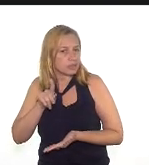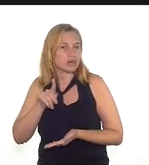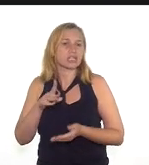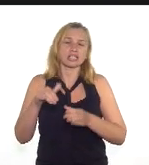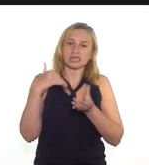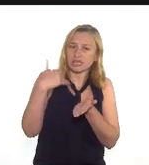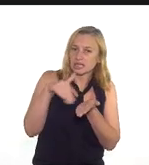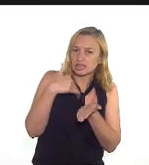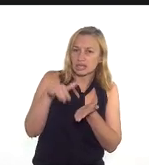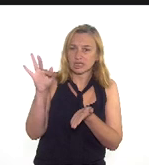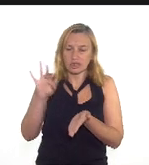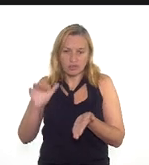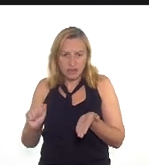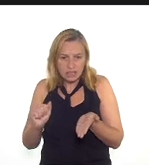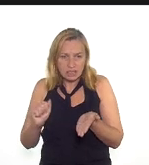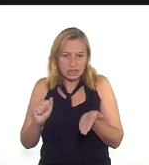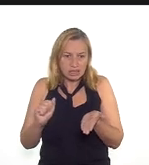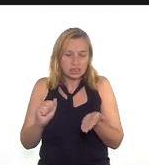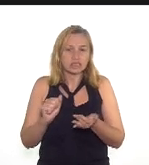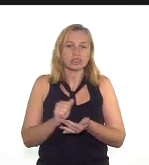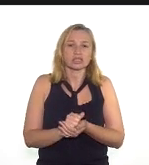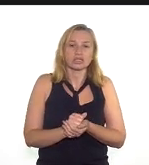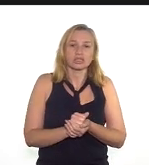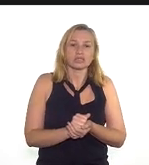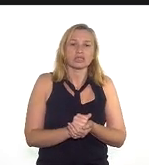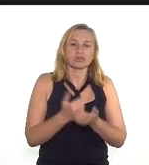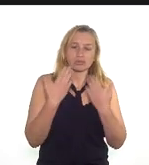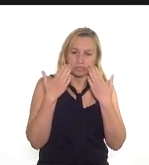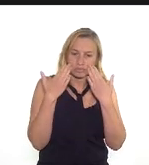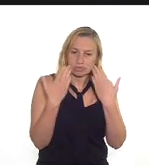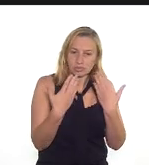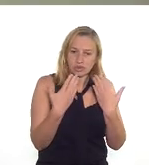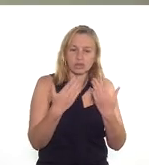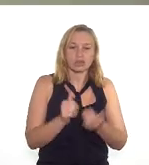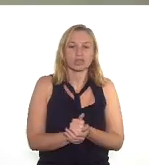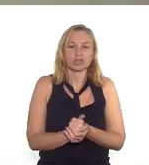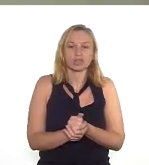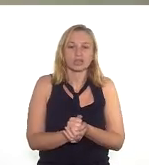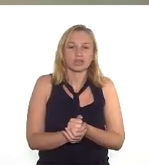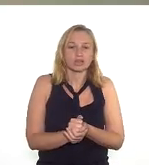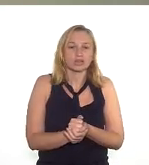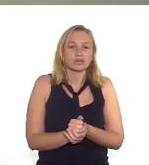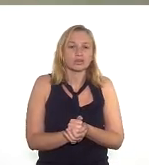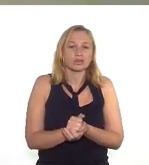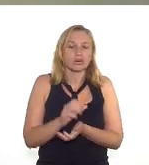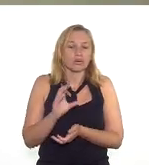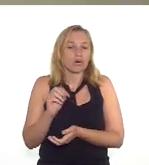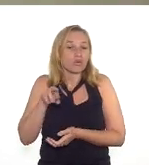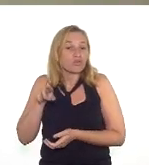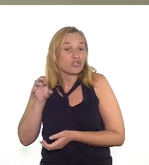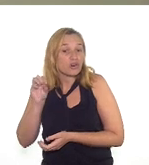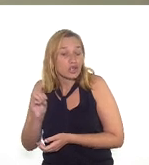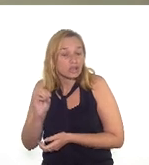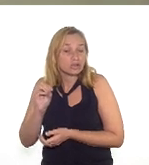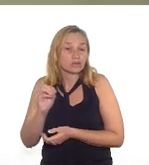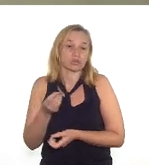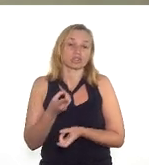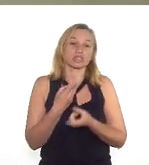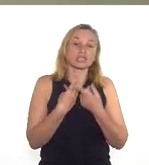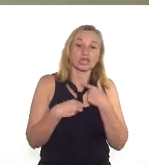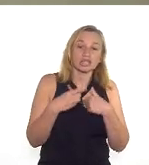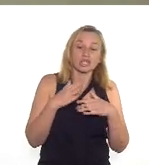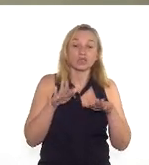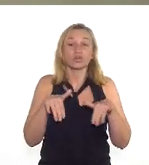de Fazenda fizesse a sua exposição sobre a minuta do convênio que desejam, quais